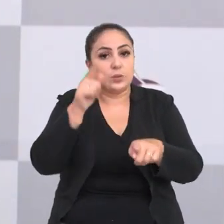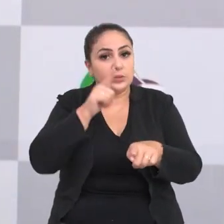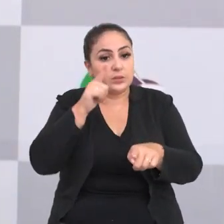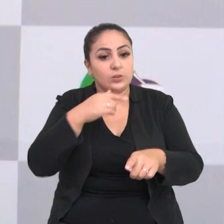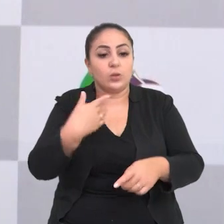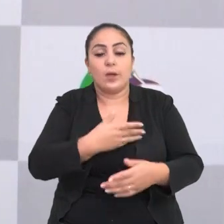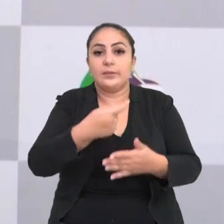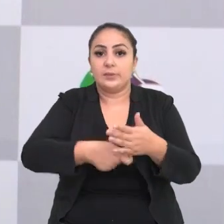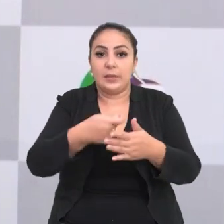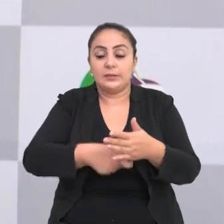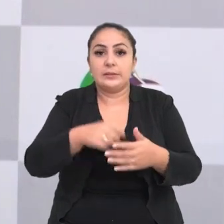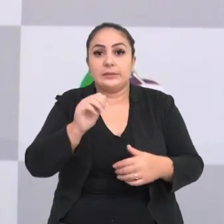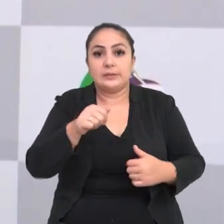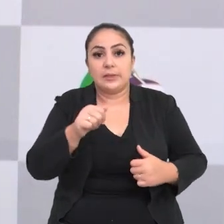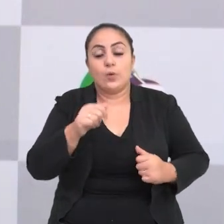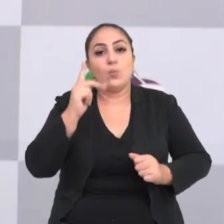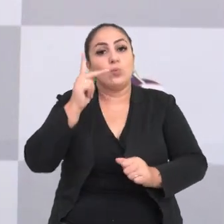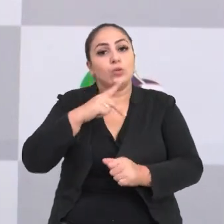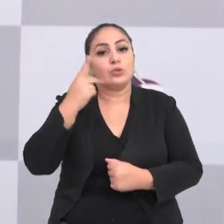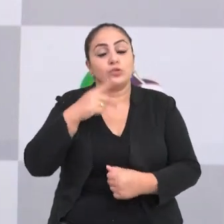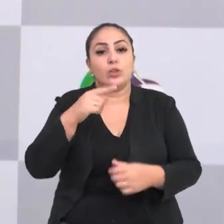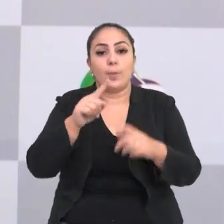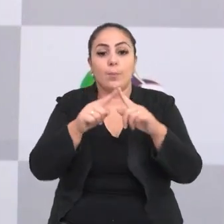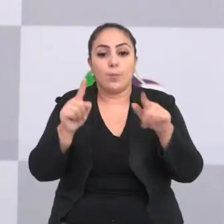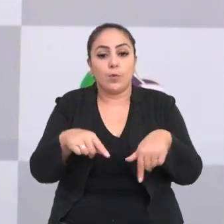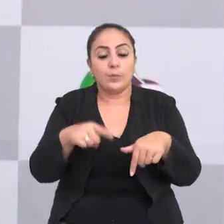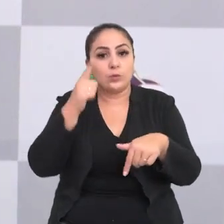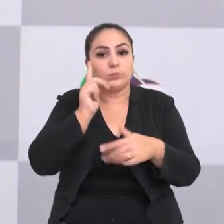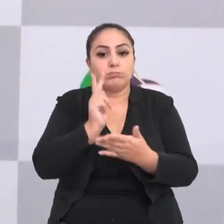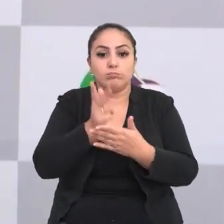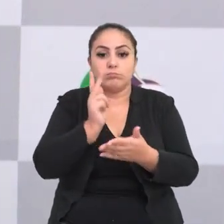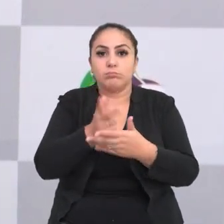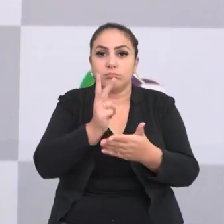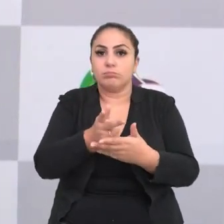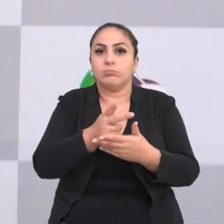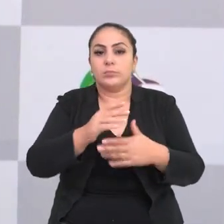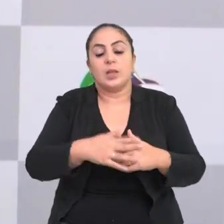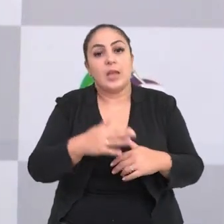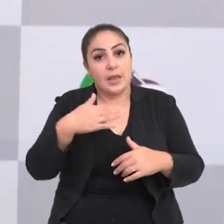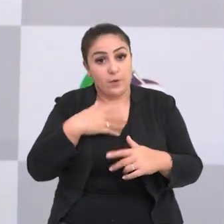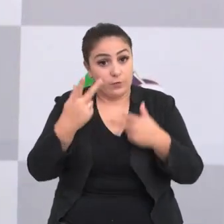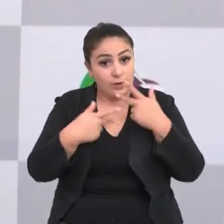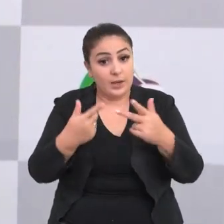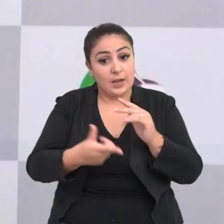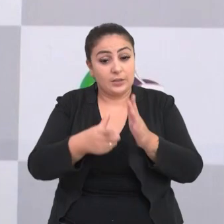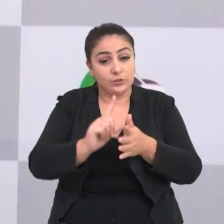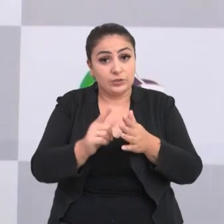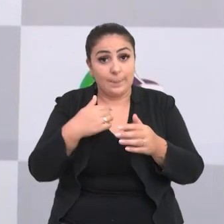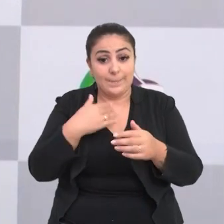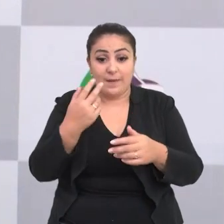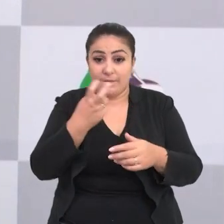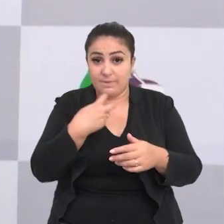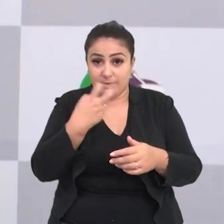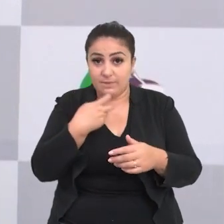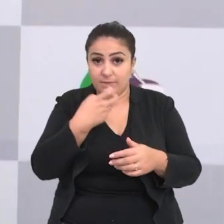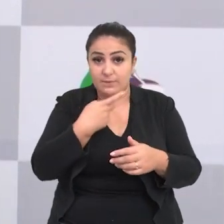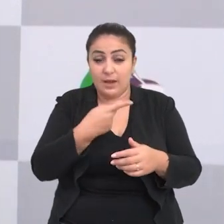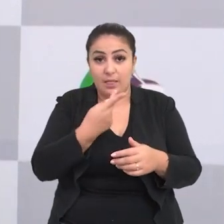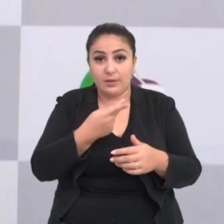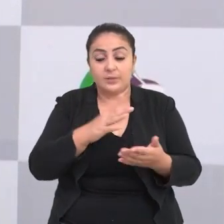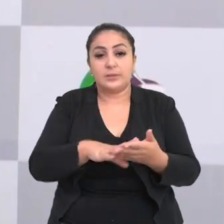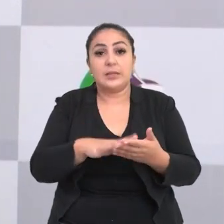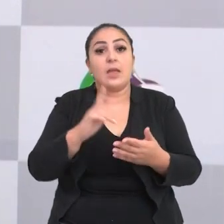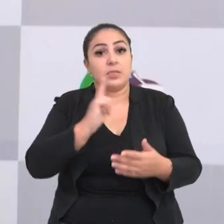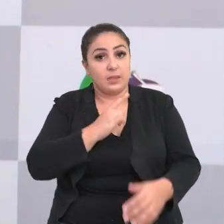que a gente busque políticas públicas permanentes. Eu ressaltei aqui durante a minha fala